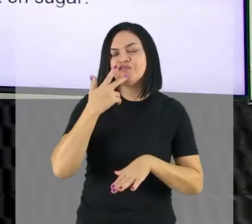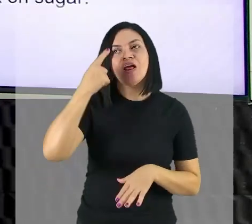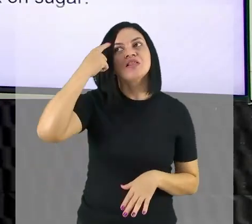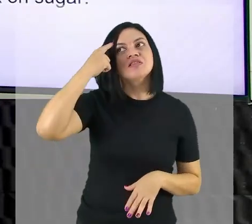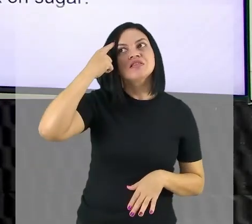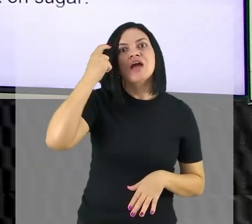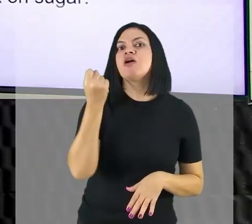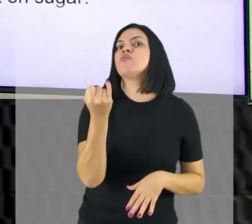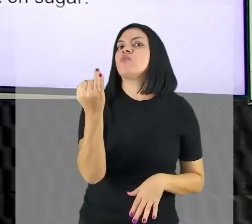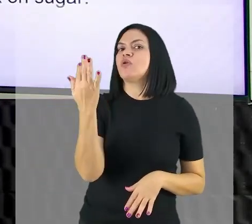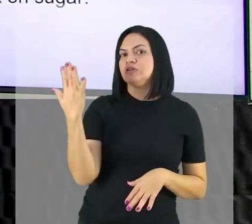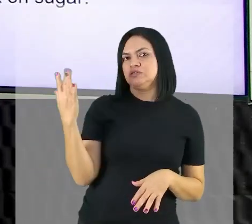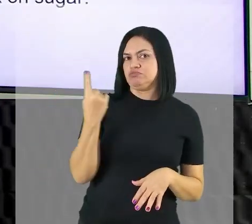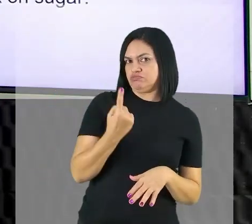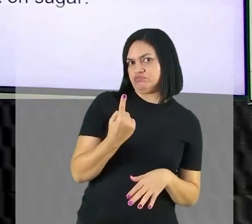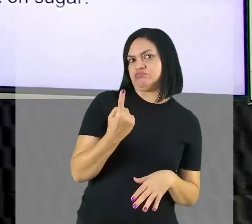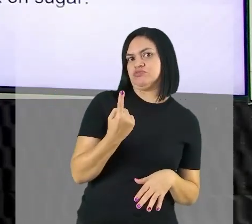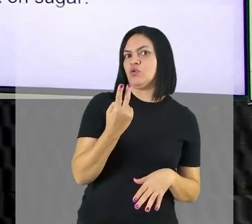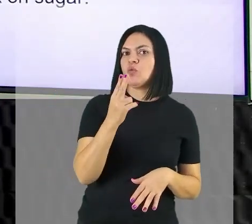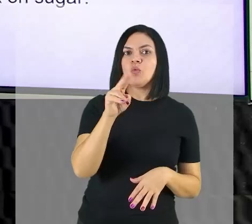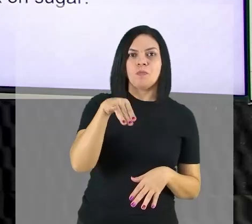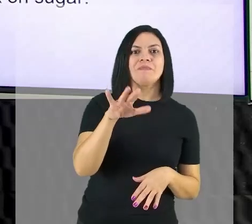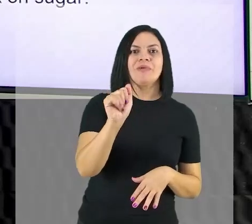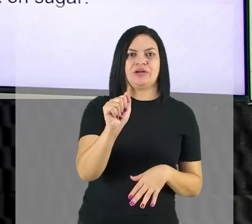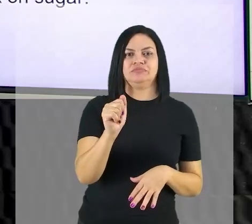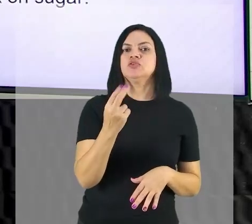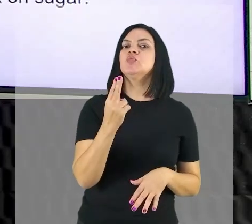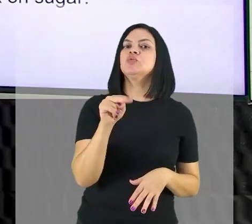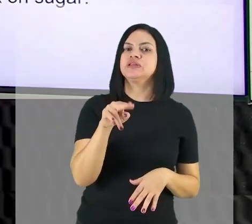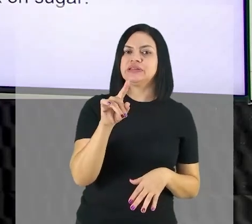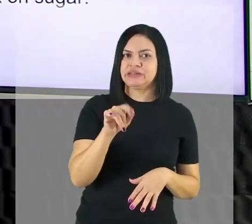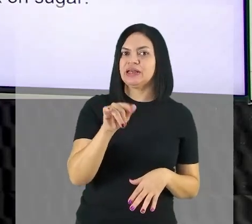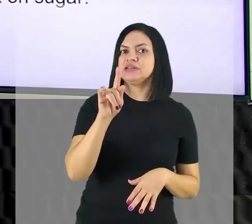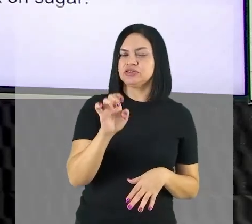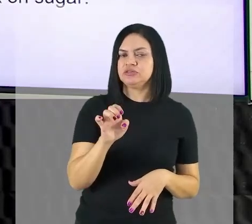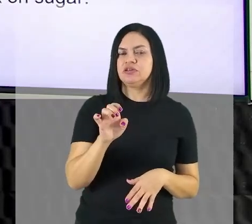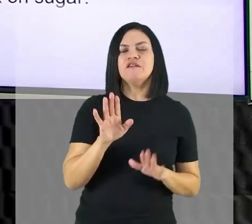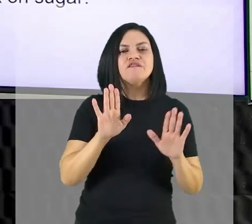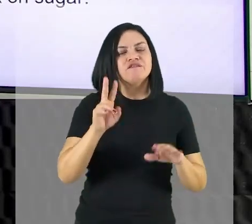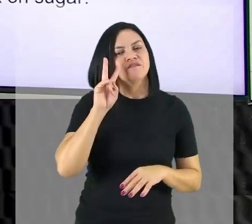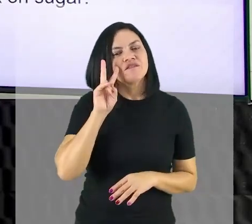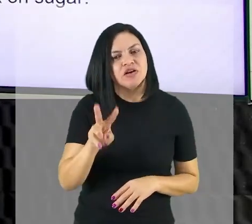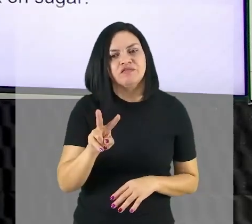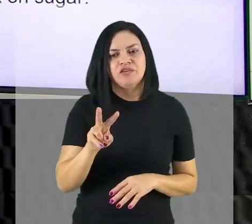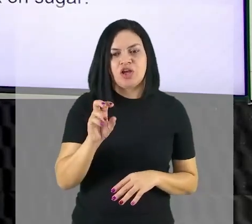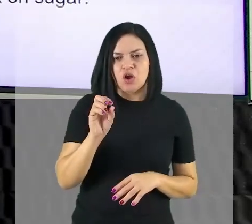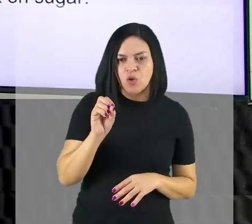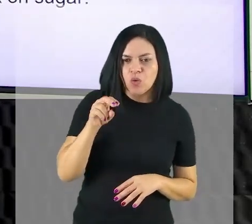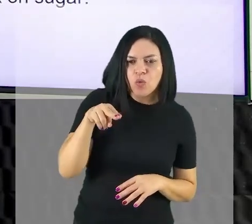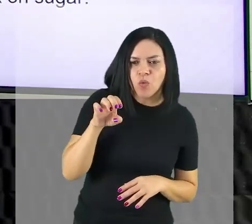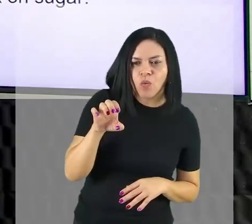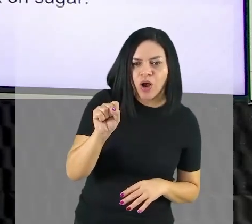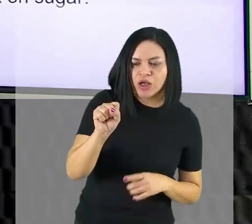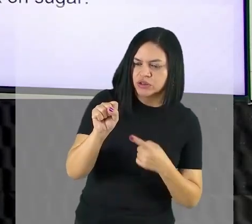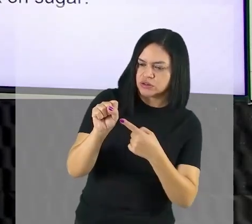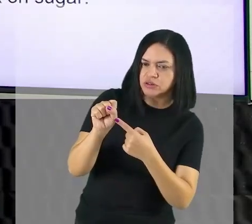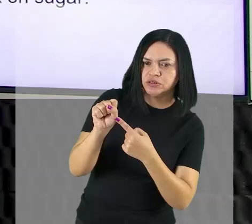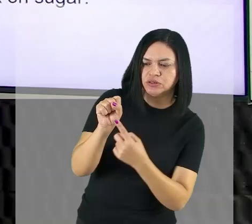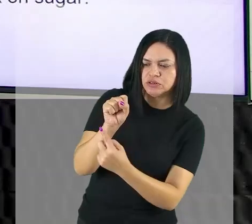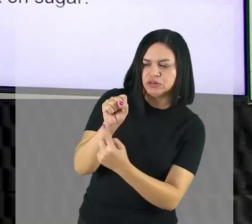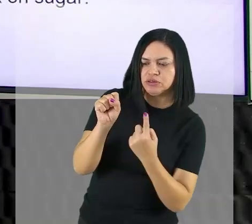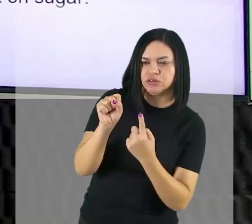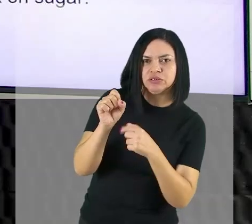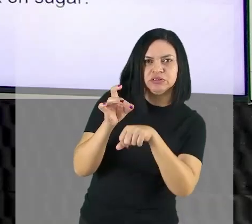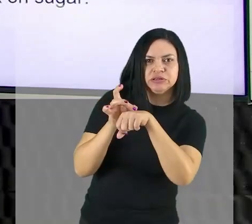ideia quantitativa, uma unidade. Agora, quando você vê ones com esse plural,